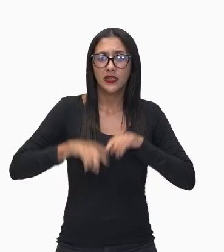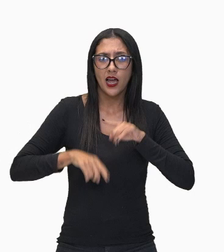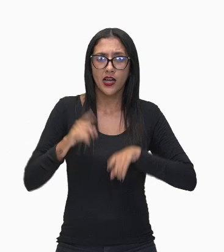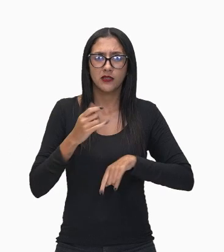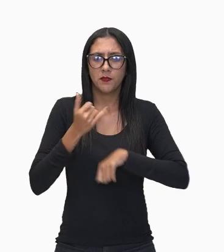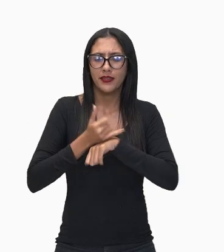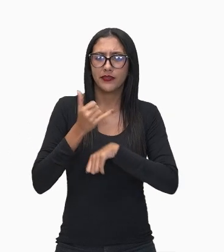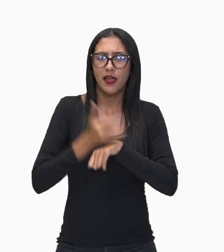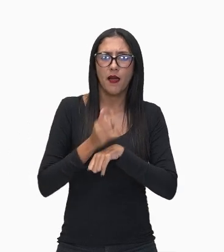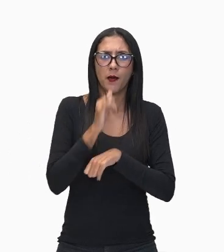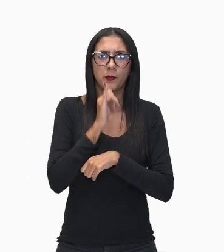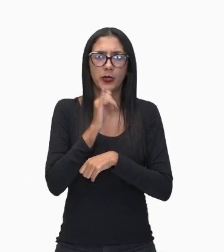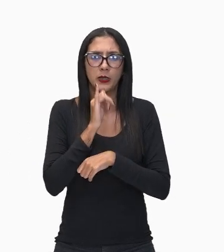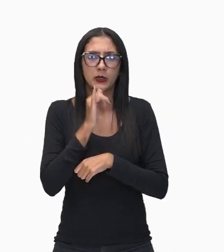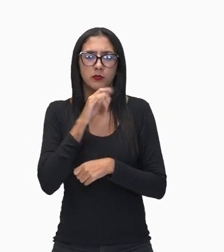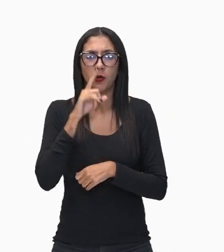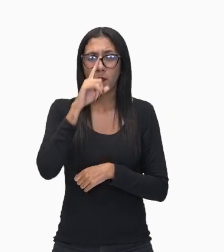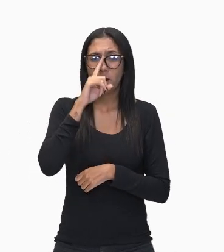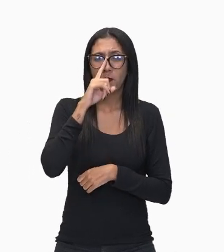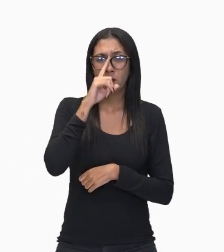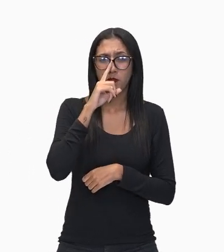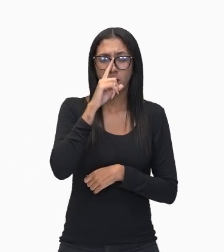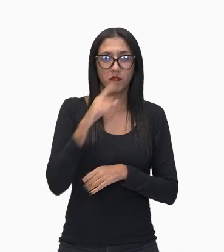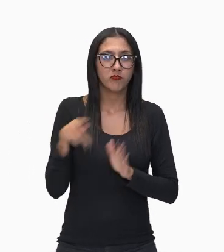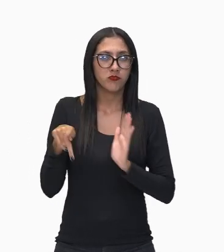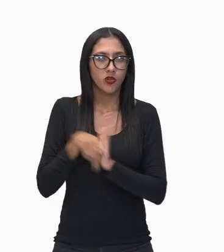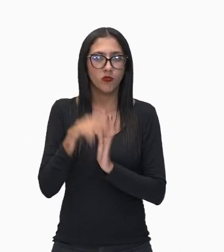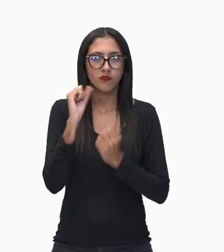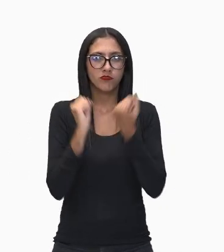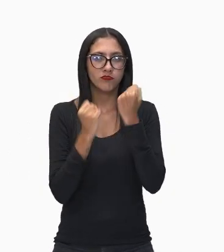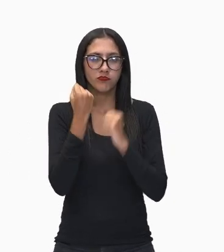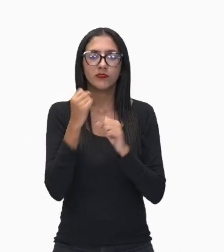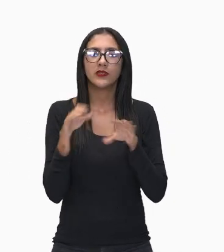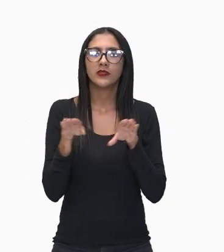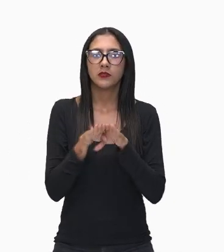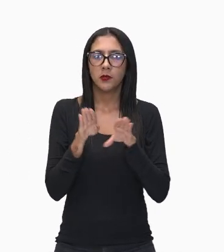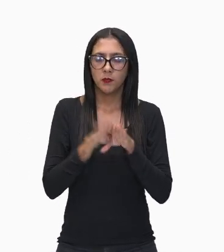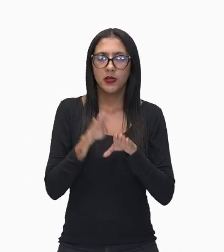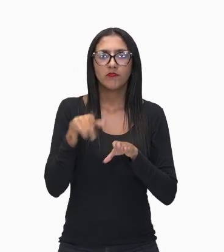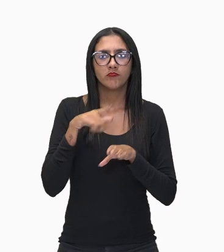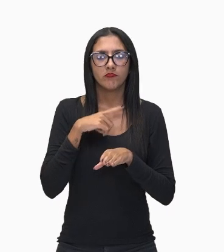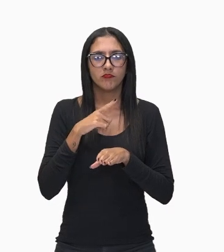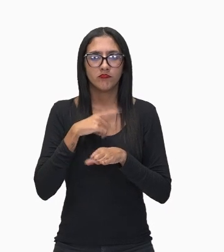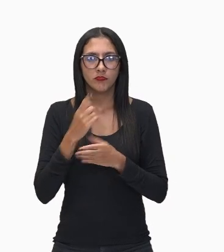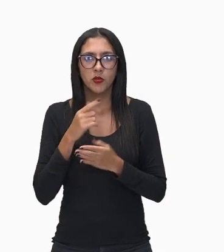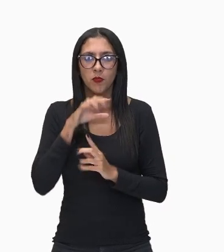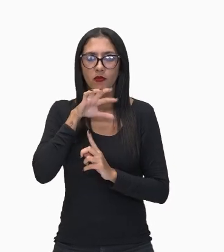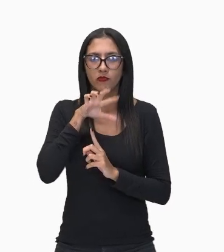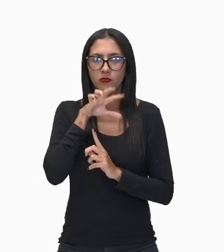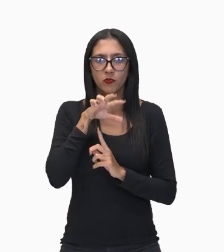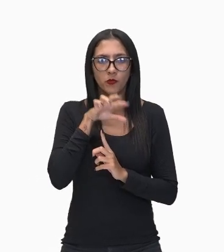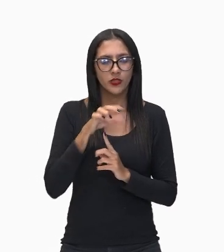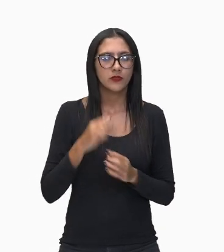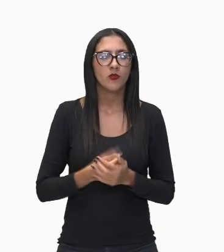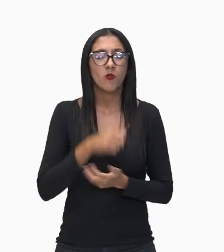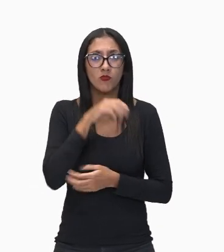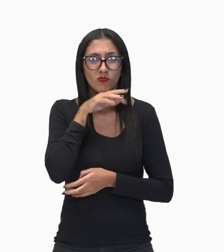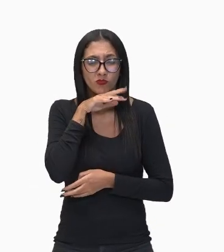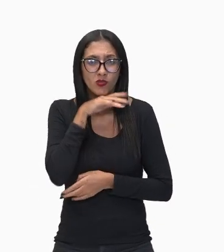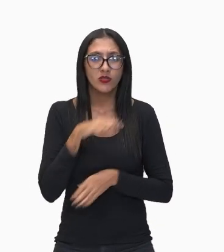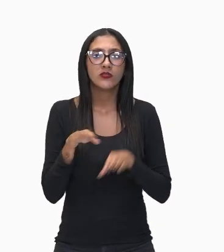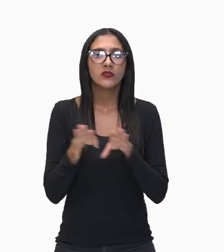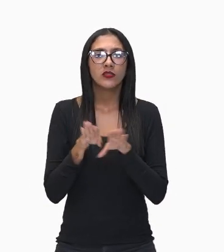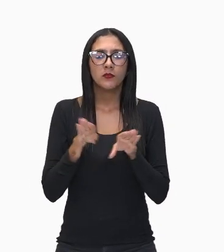que são perigosos, né, pelas indústrias também são aí fontes poluidoras